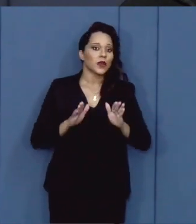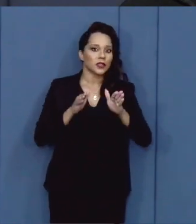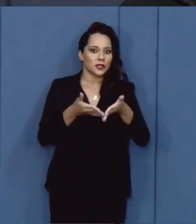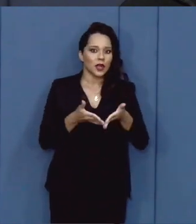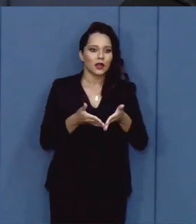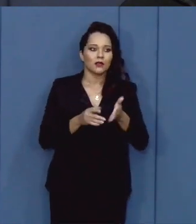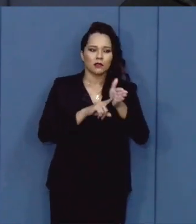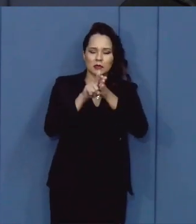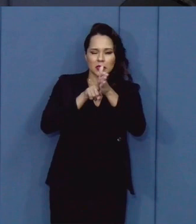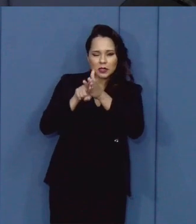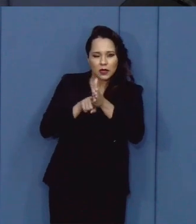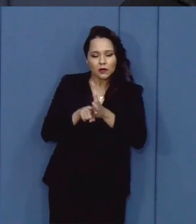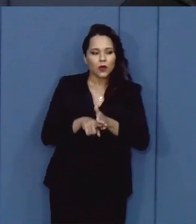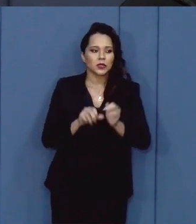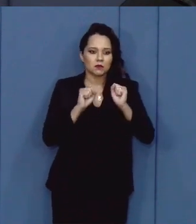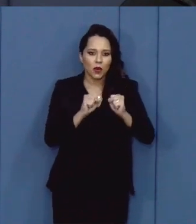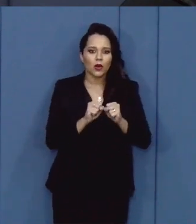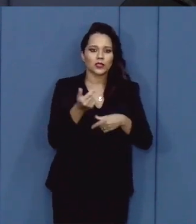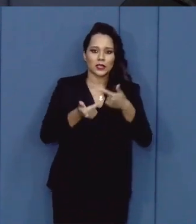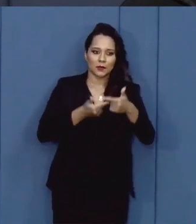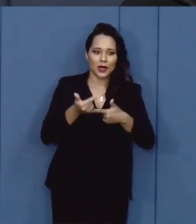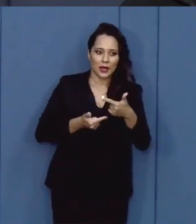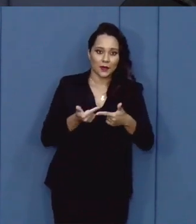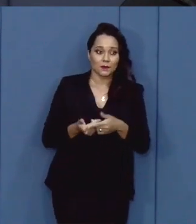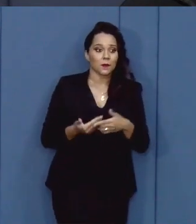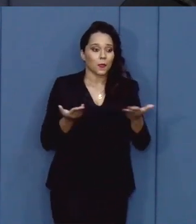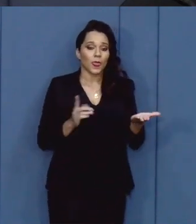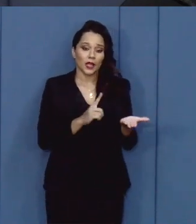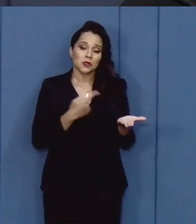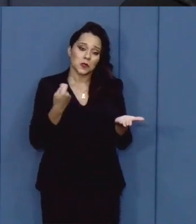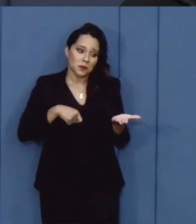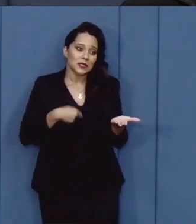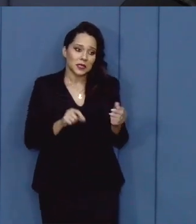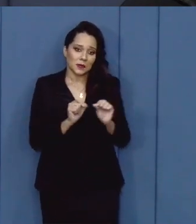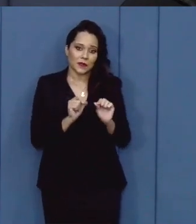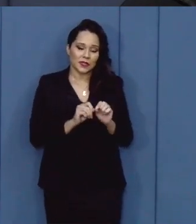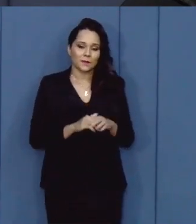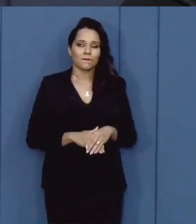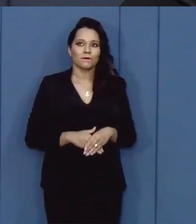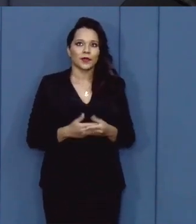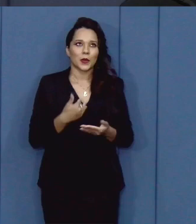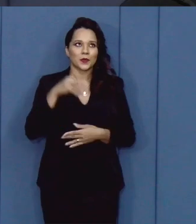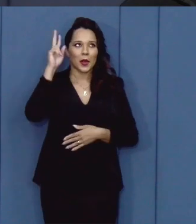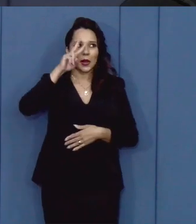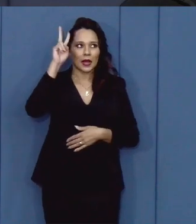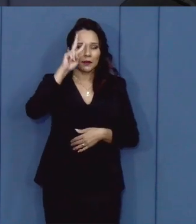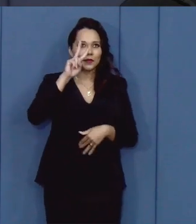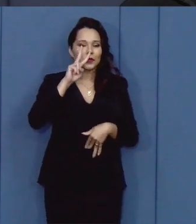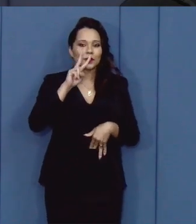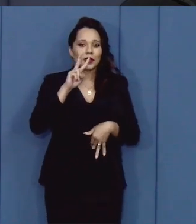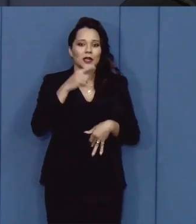enfatizarmos que nossos pesquisadores possam atuar. É isso que nós temos que fazer. Eu lembro, professora,